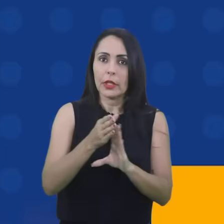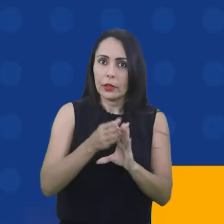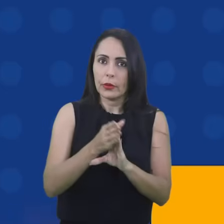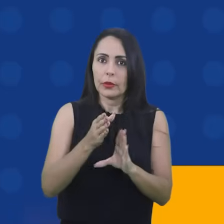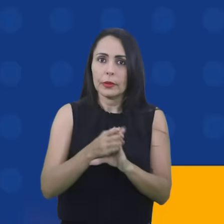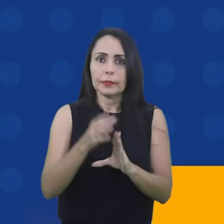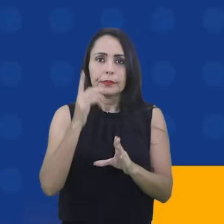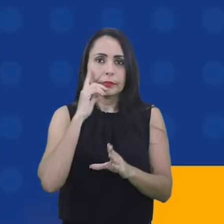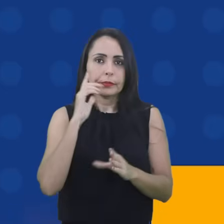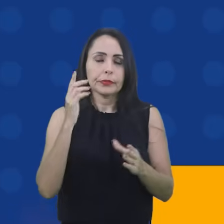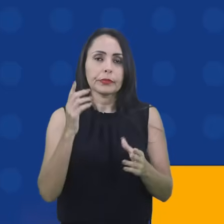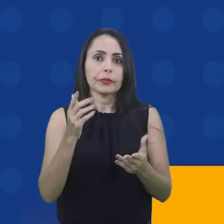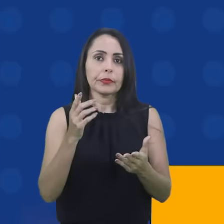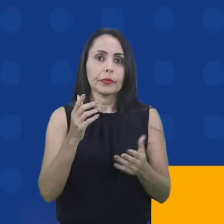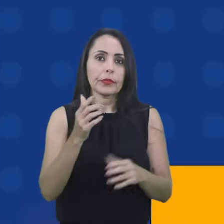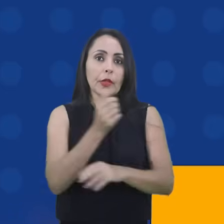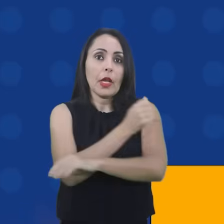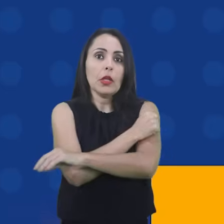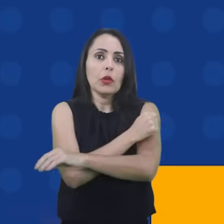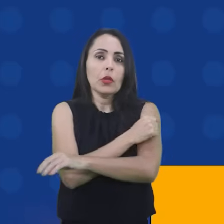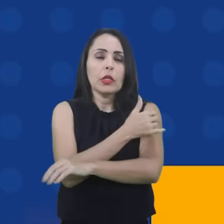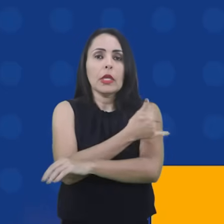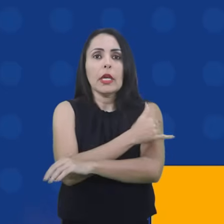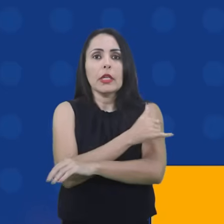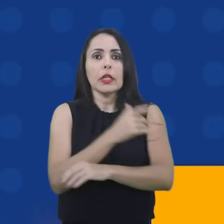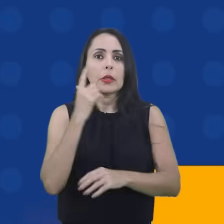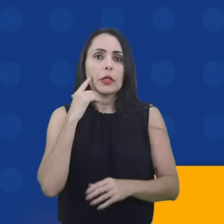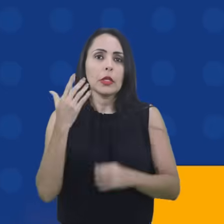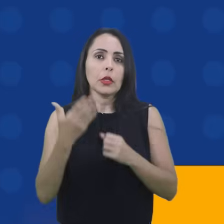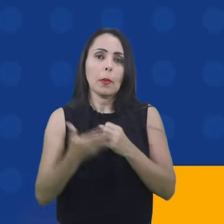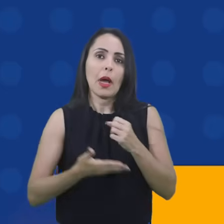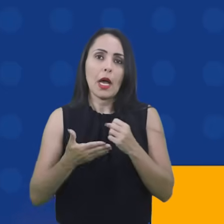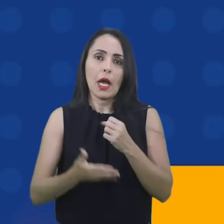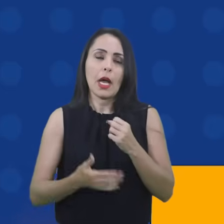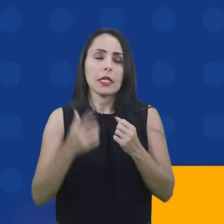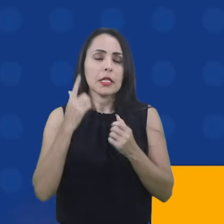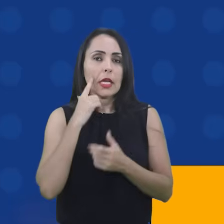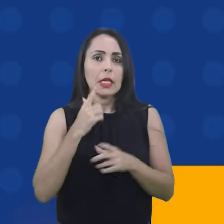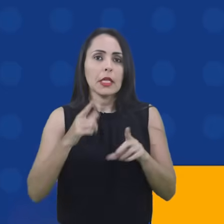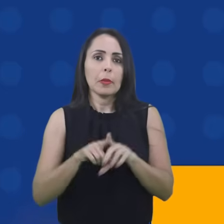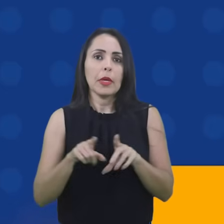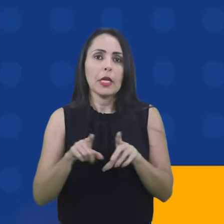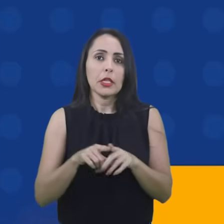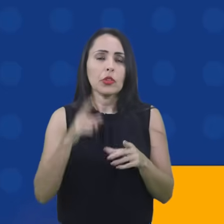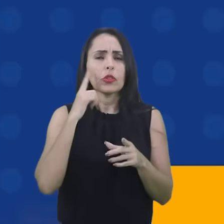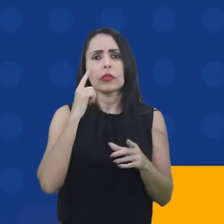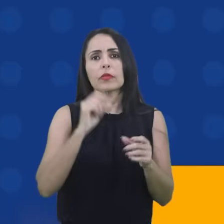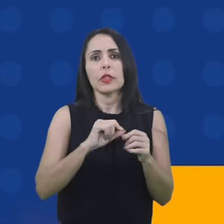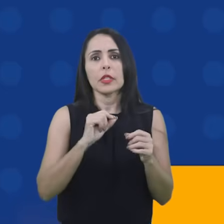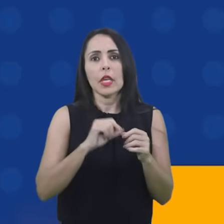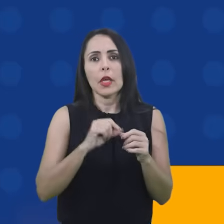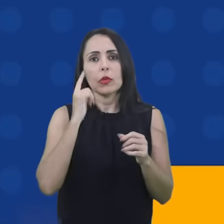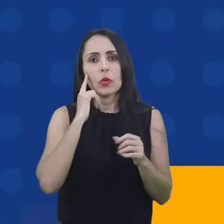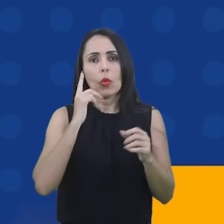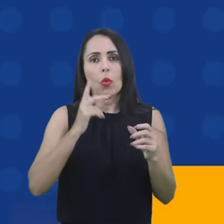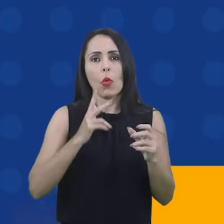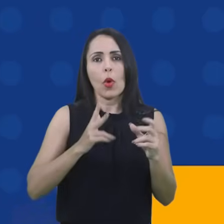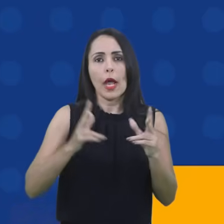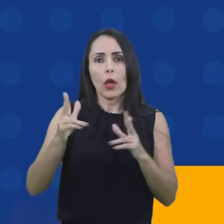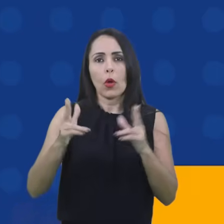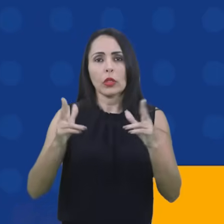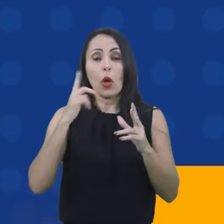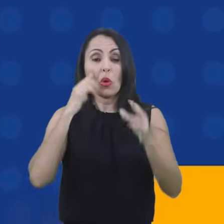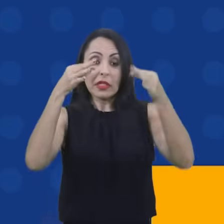Como estudante de EJA, né? Passamos pelas noções básicas de anatomia dental e bucal, né? Fizemos aí um recorte, né, da